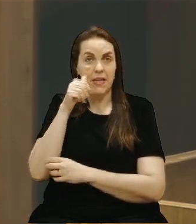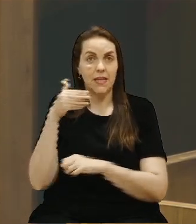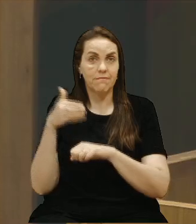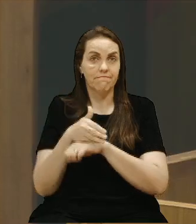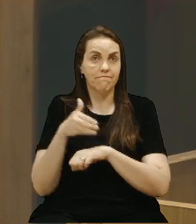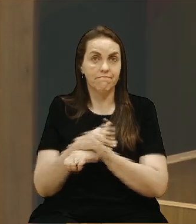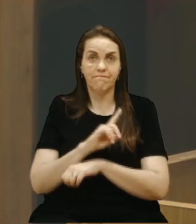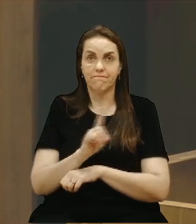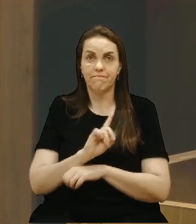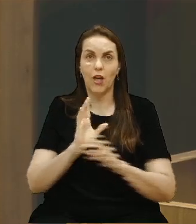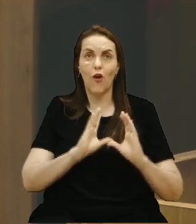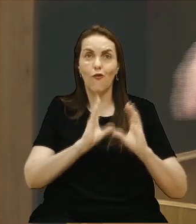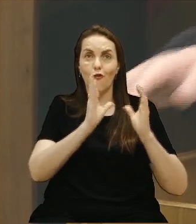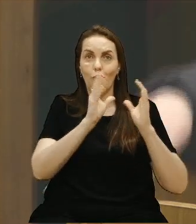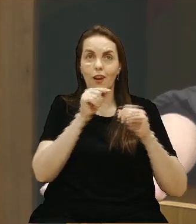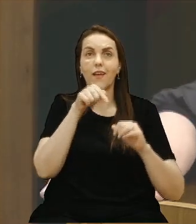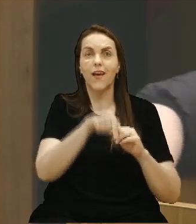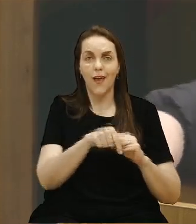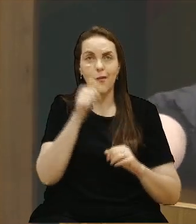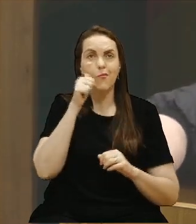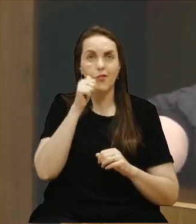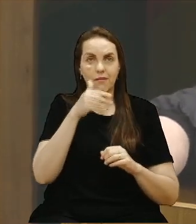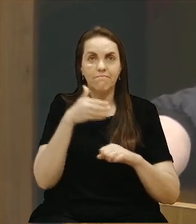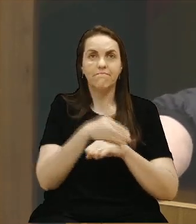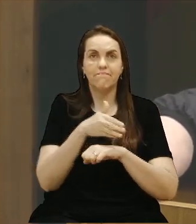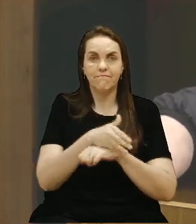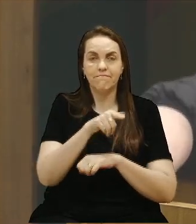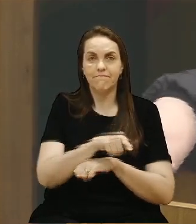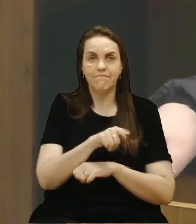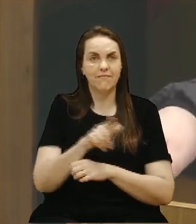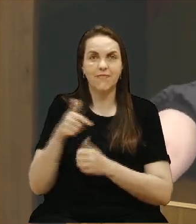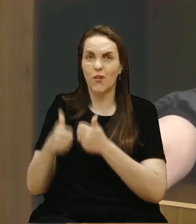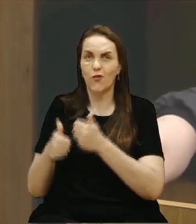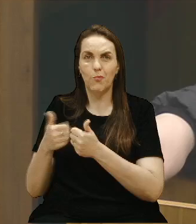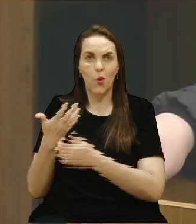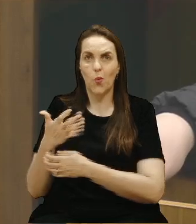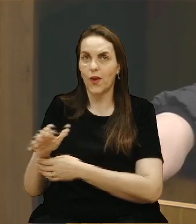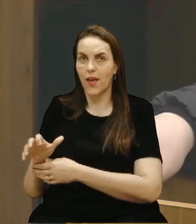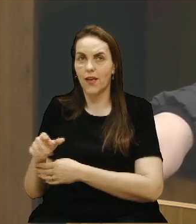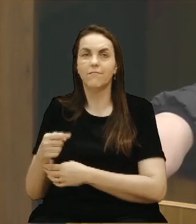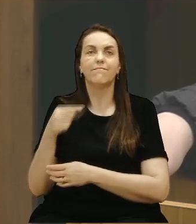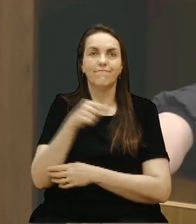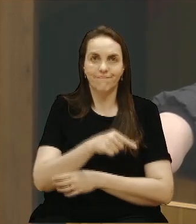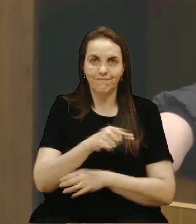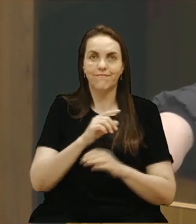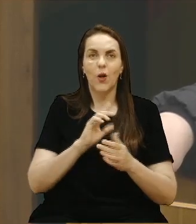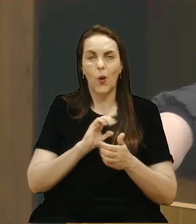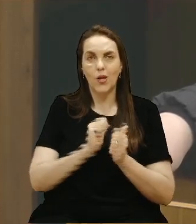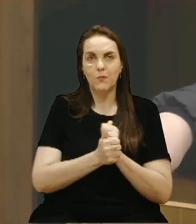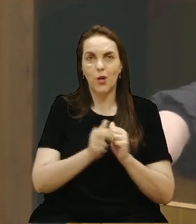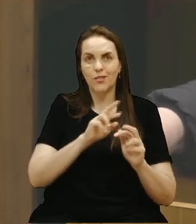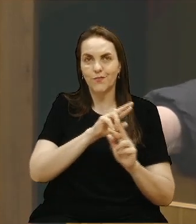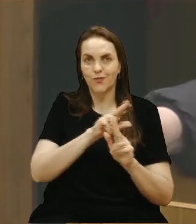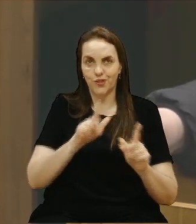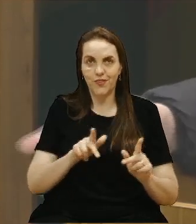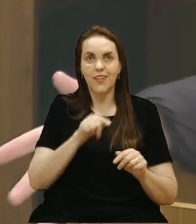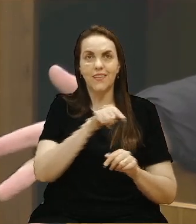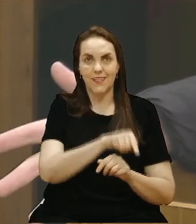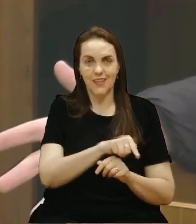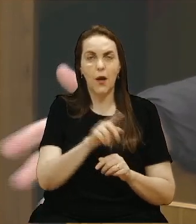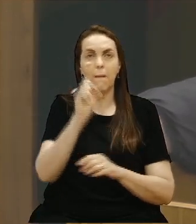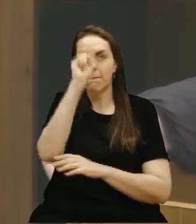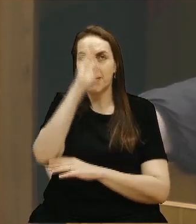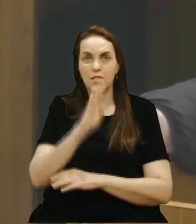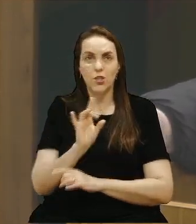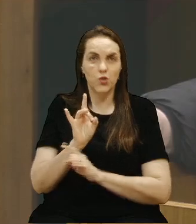o voleibol acaba também sendo mais uma oportunidade para aquelas que não se encontram no futebol poder se encontrar em uma outra modalidade e mostrar que o Brasil não é só o